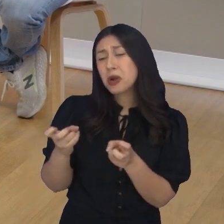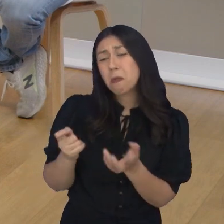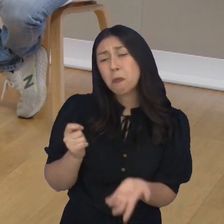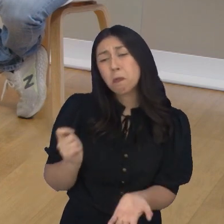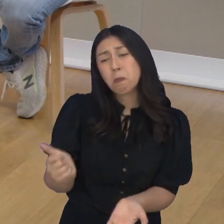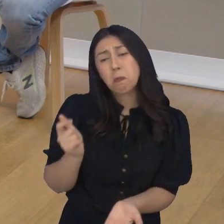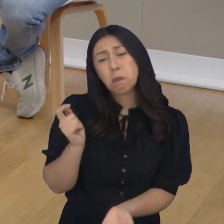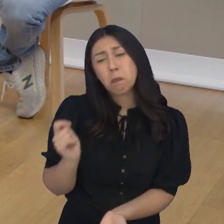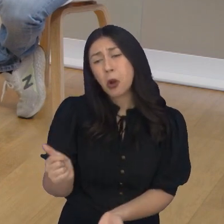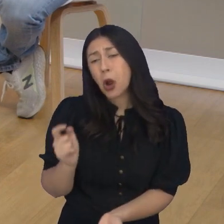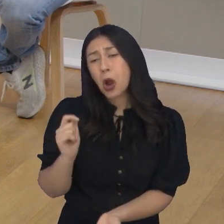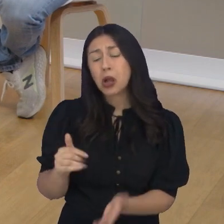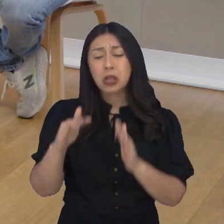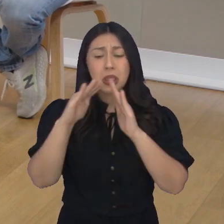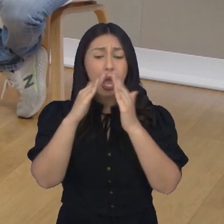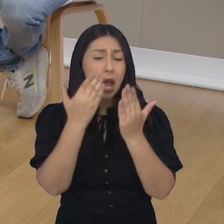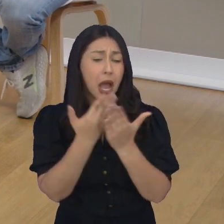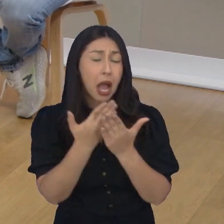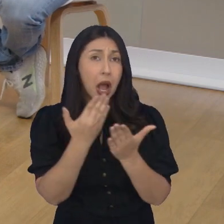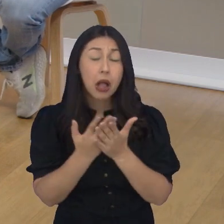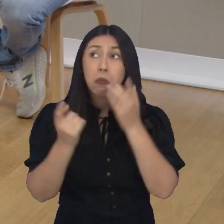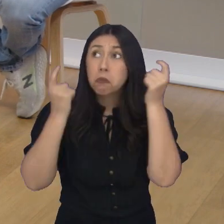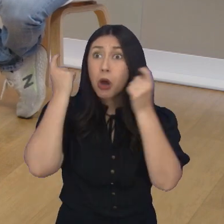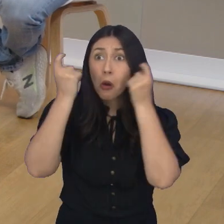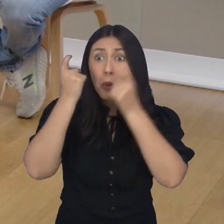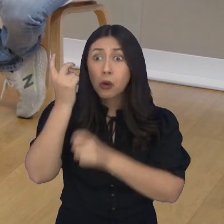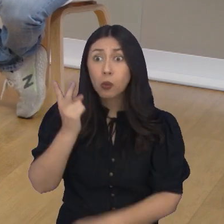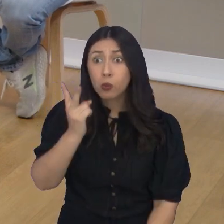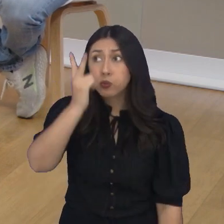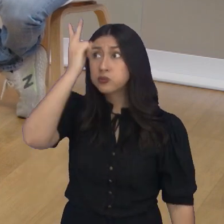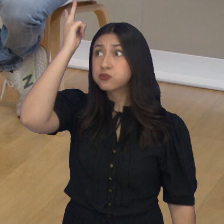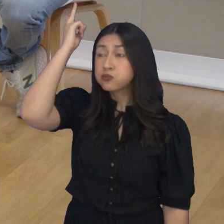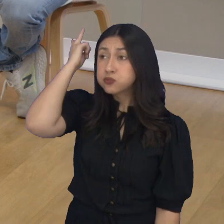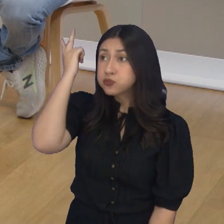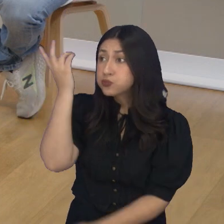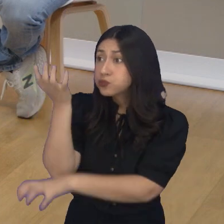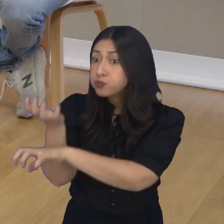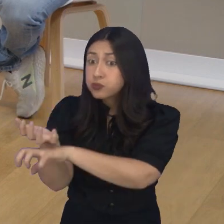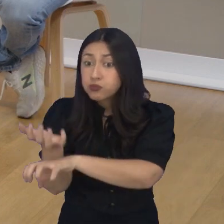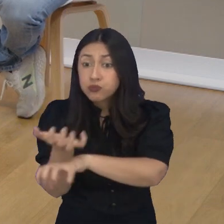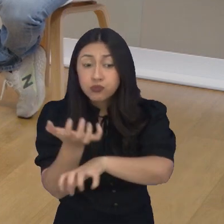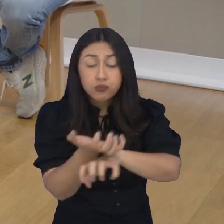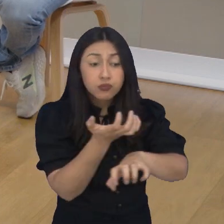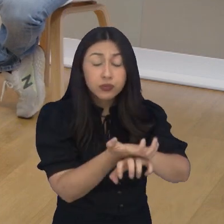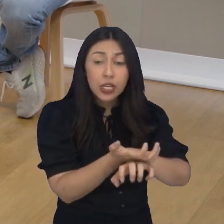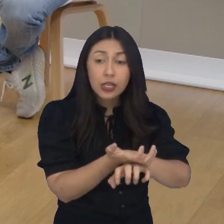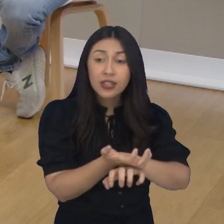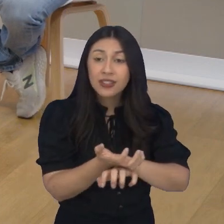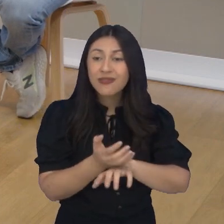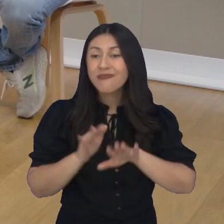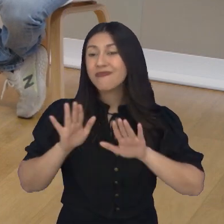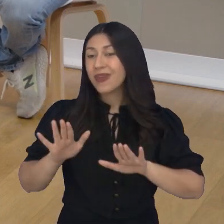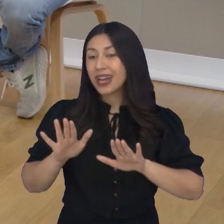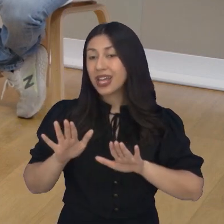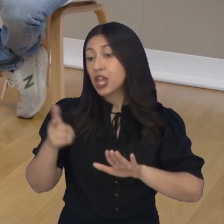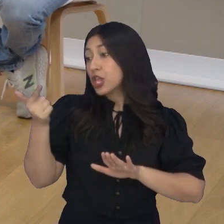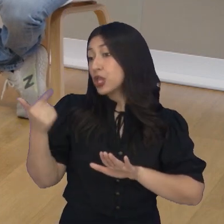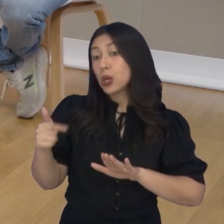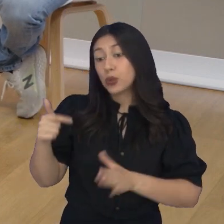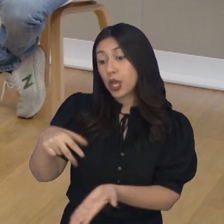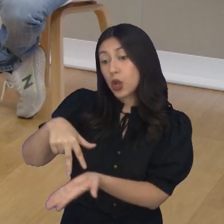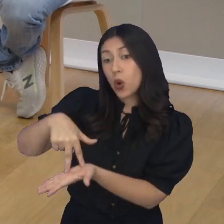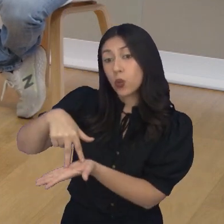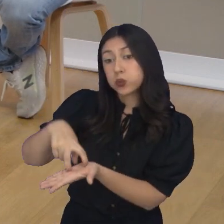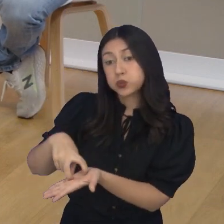dia. Você vê as escolas muito preocupadas com o vestibular e com as matérias que caem no vestibular, e como não cai um agachamento no